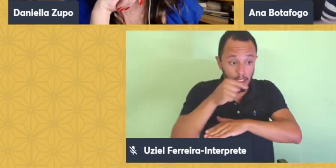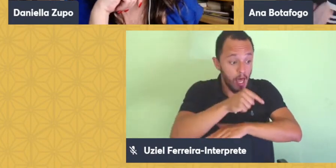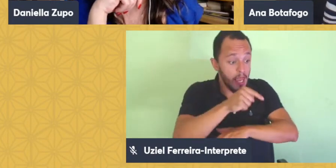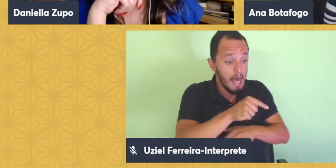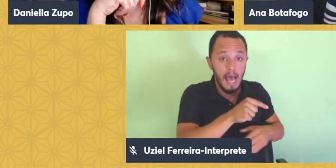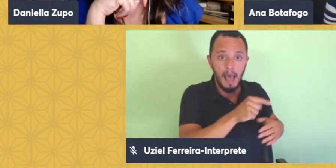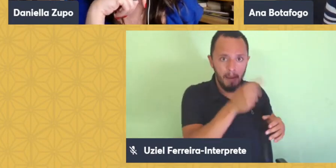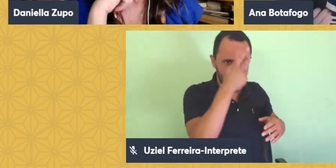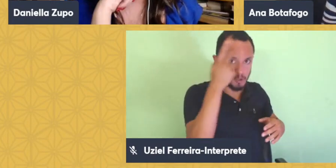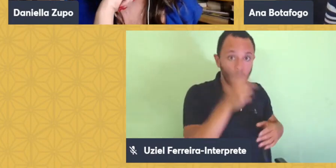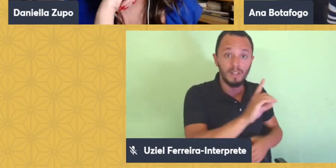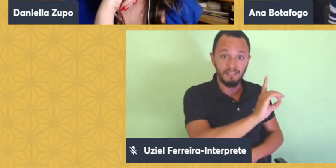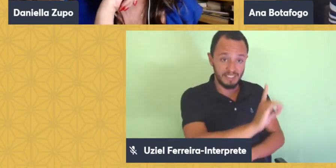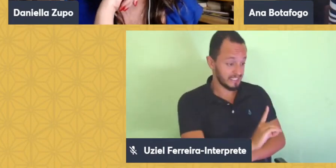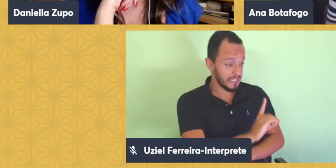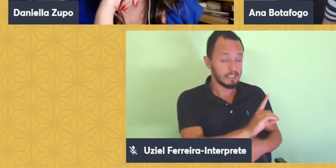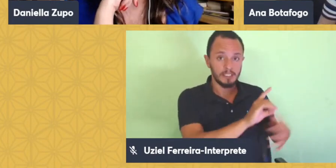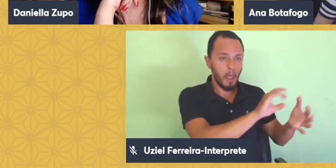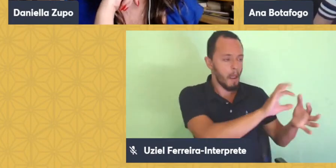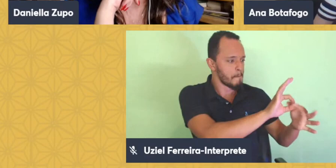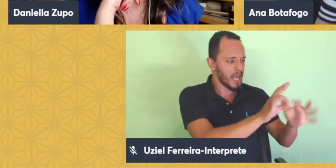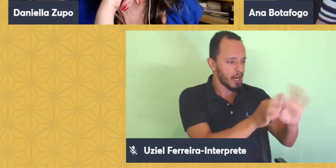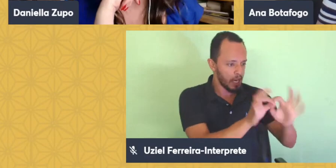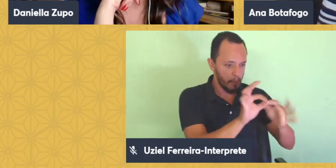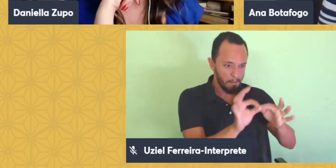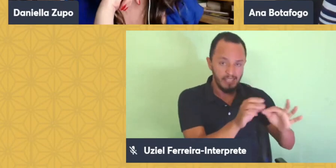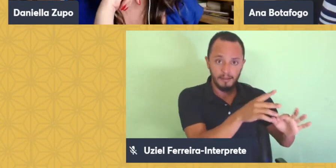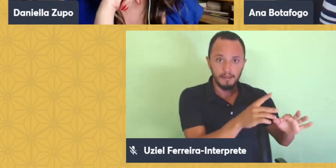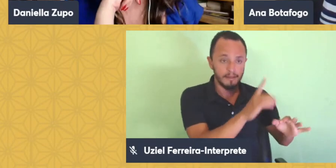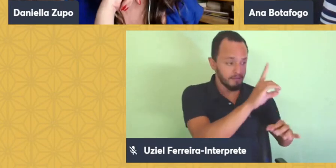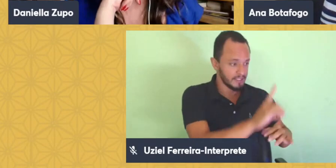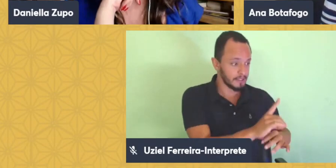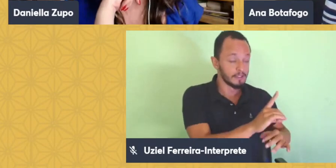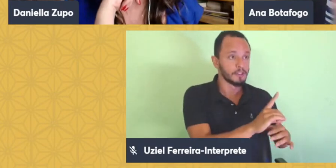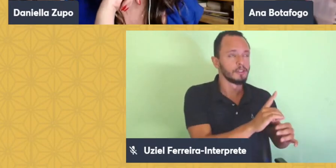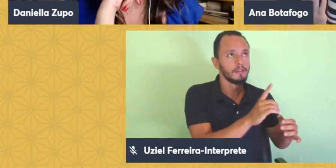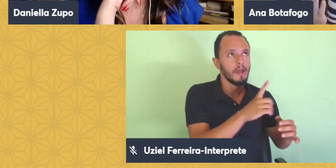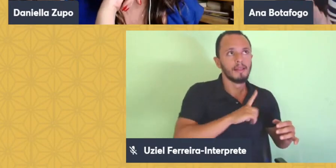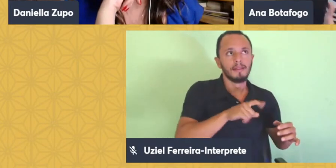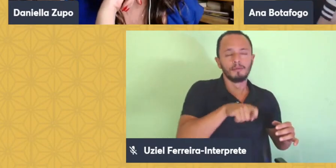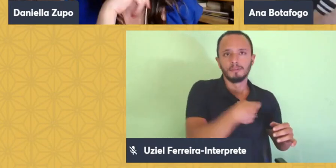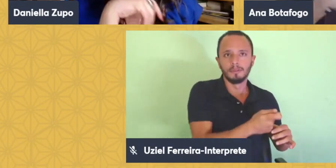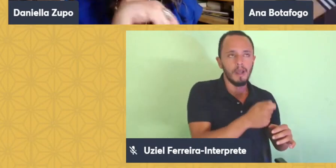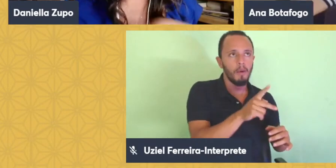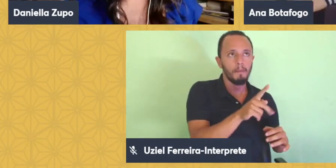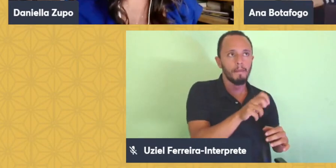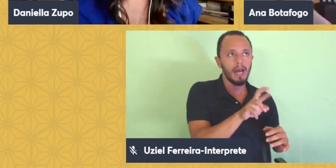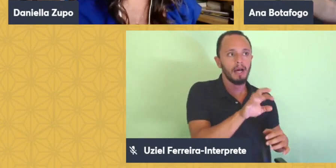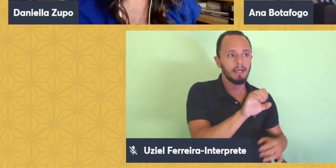desses atletas de paraolimpíada é uma determinação Nossa